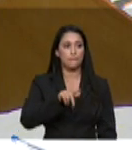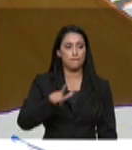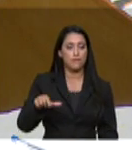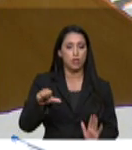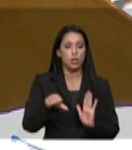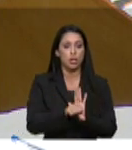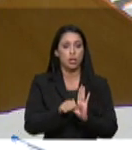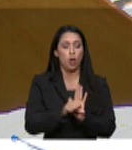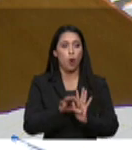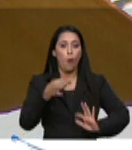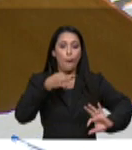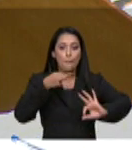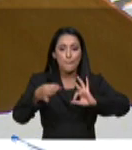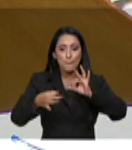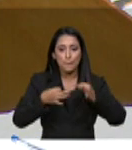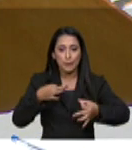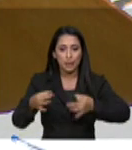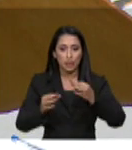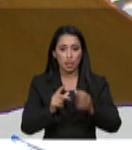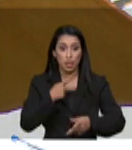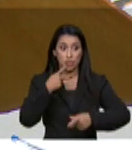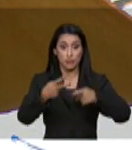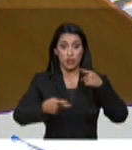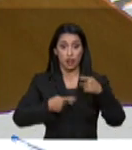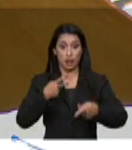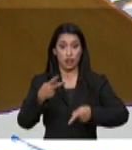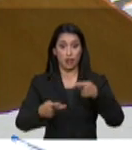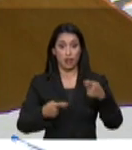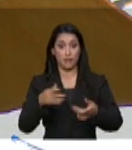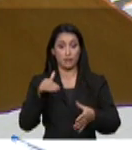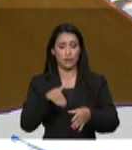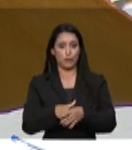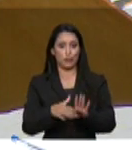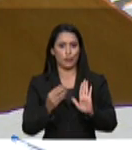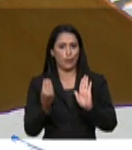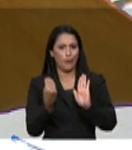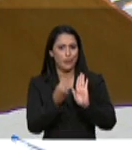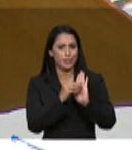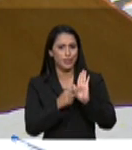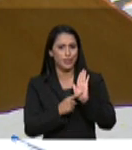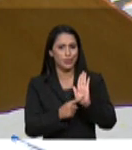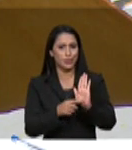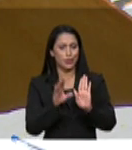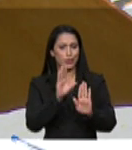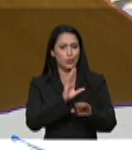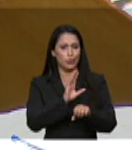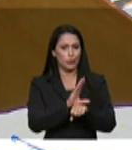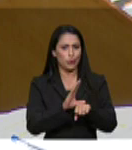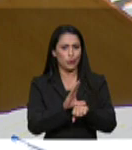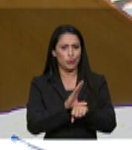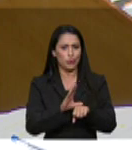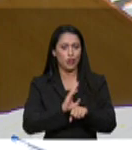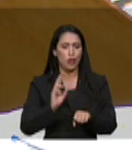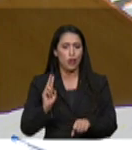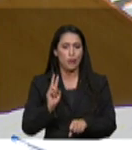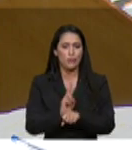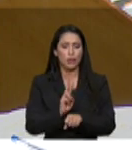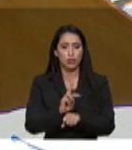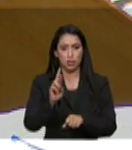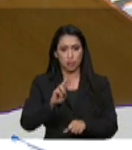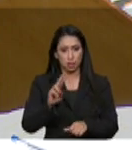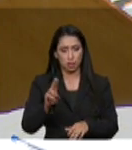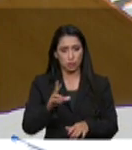quaisquer de suas opiniões palavras e votos essa cláusula constitucional se destina a proteger na verdade